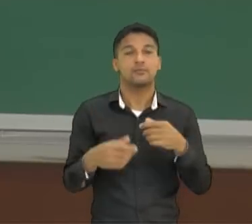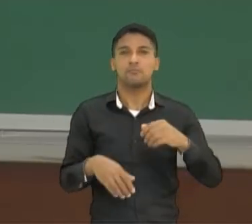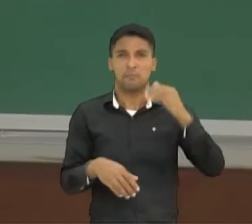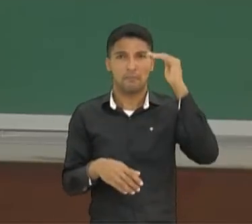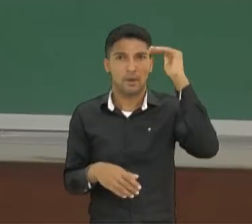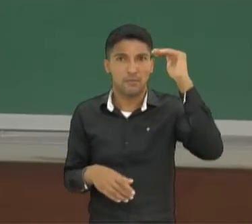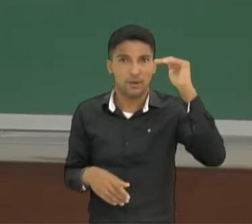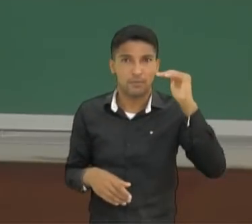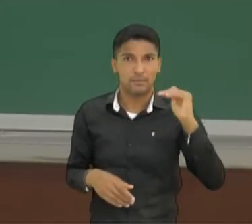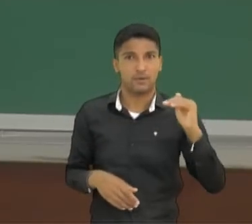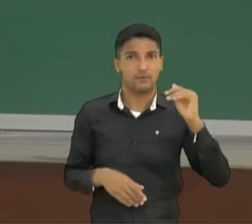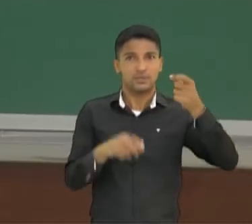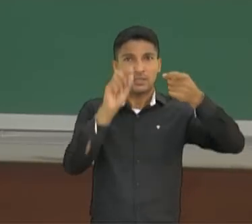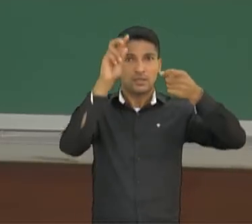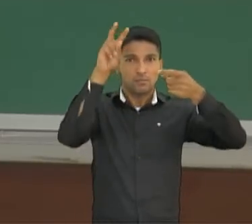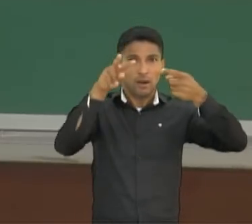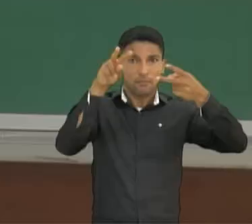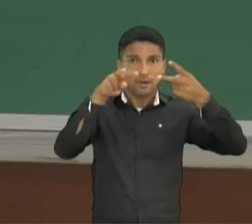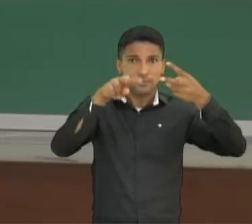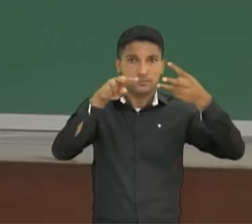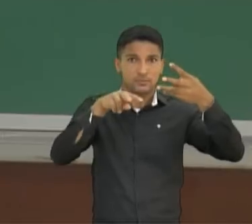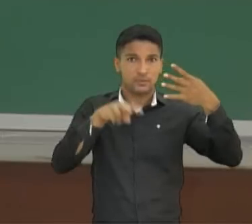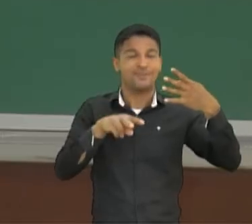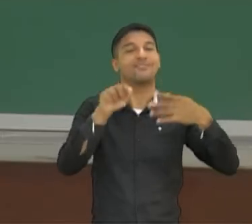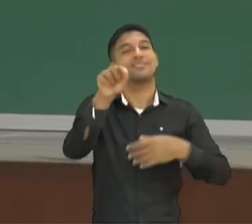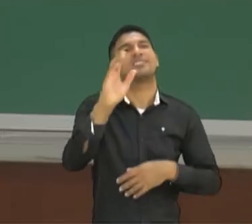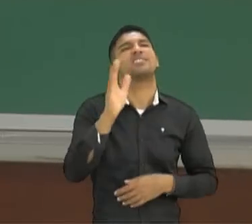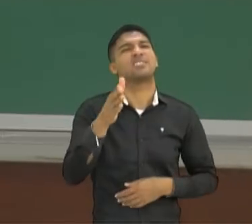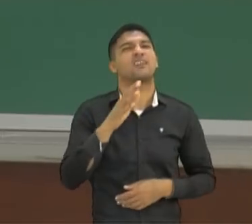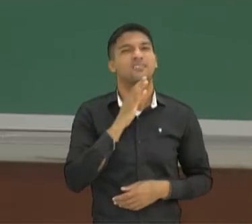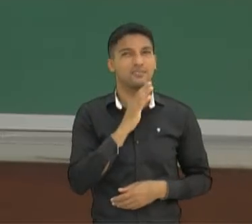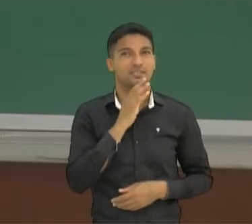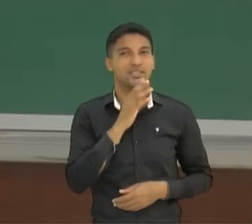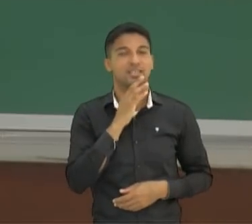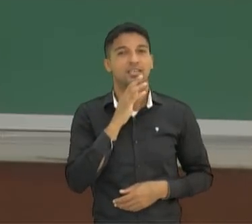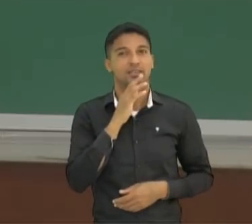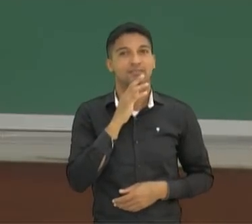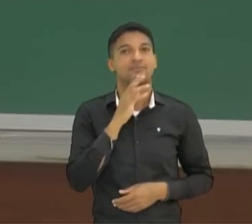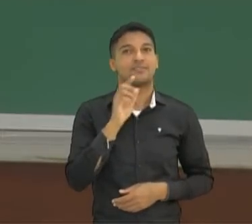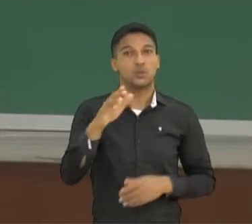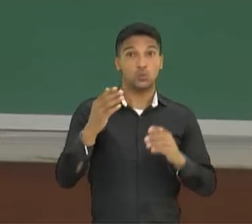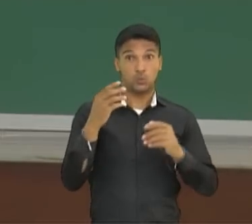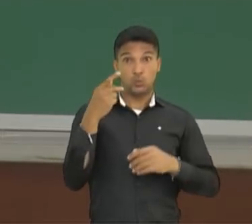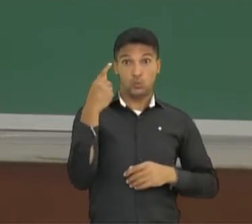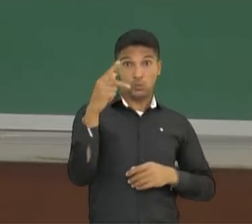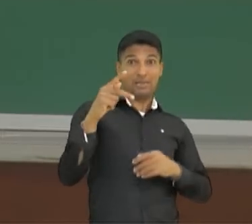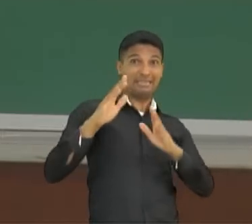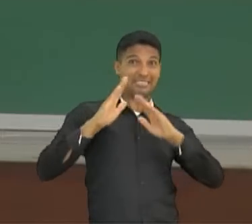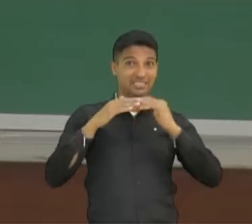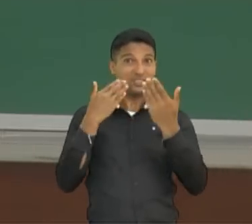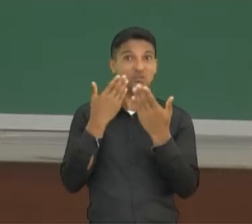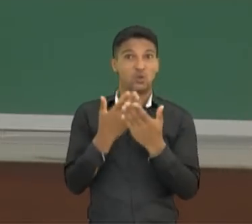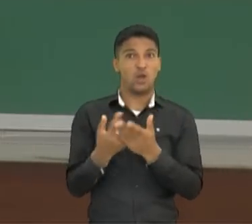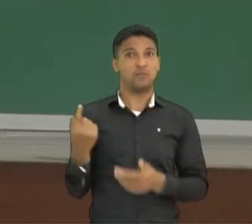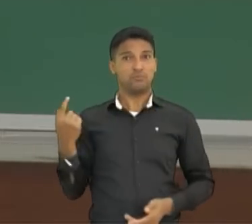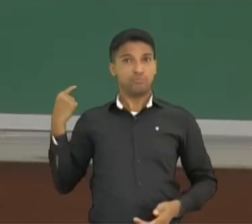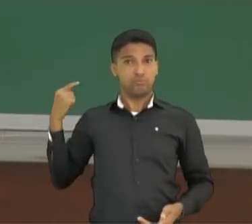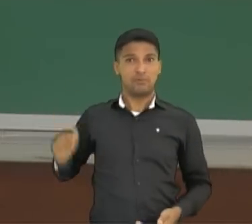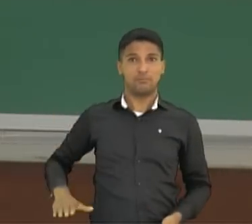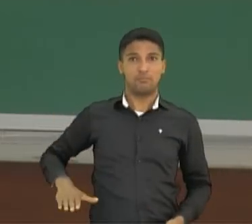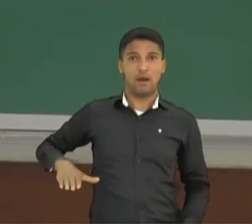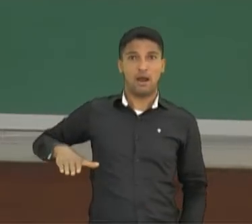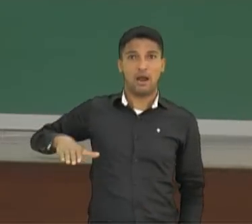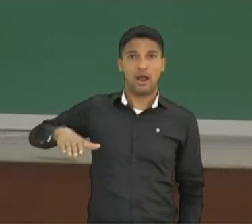já ouviu falar sobre isso em algum momento da sua trajetória escolar. Talvez você não tenha visto isso